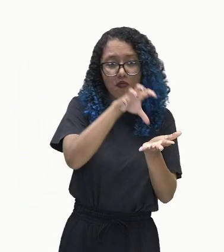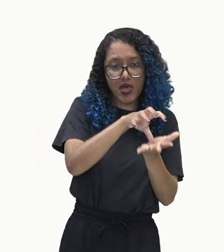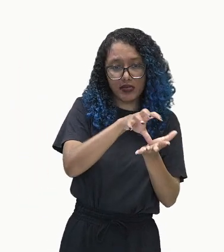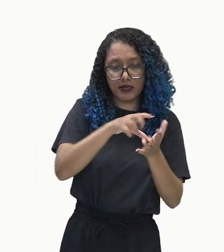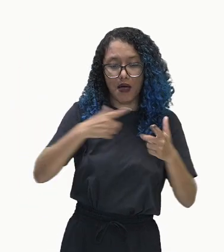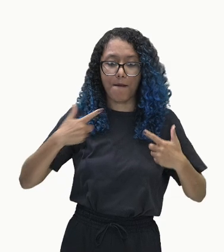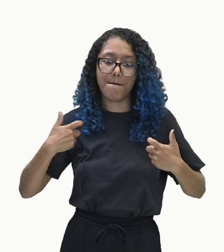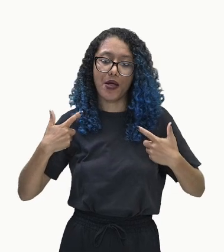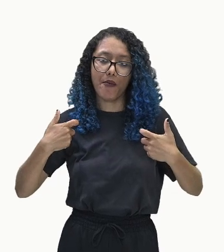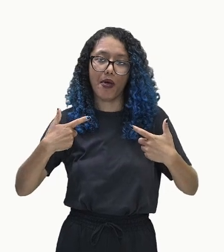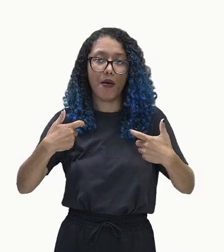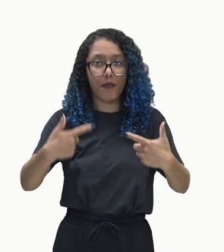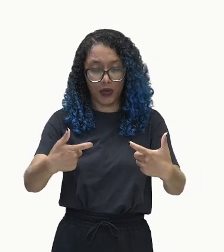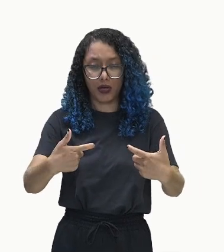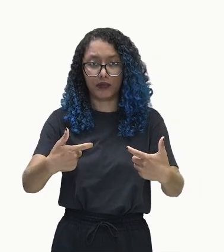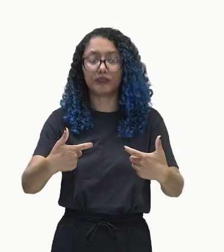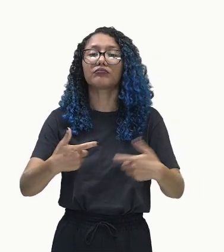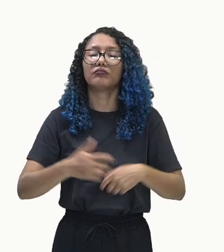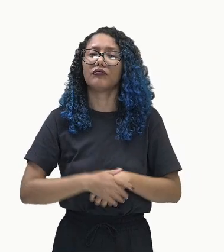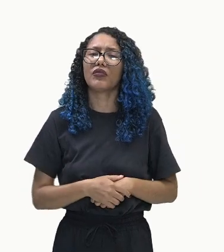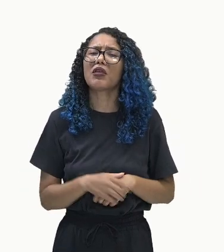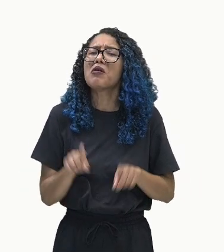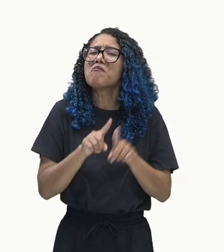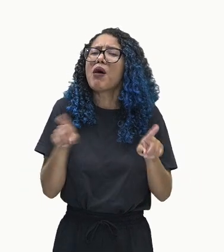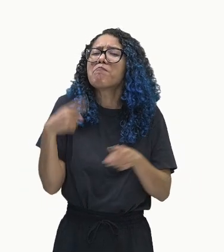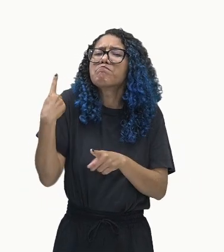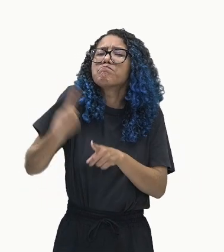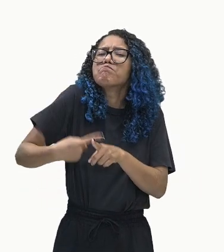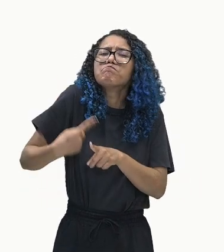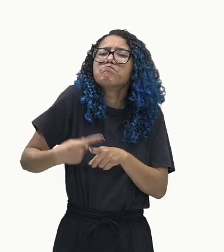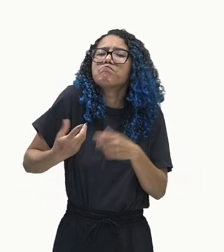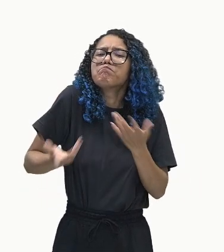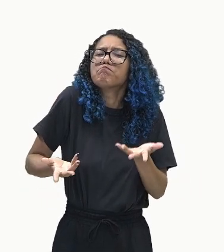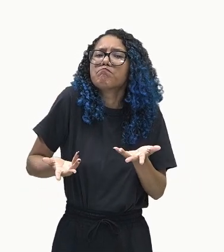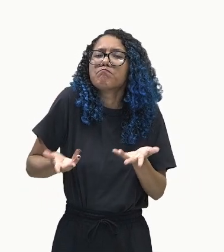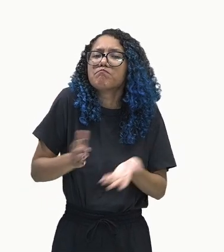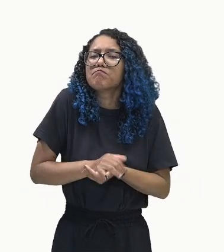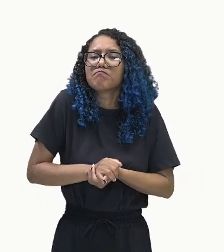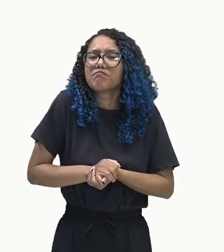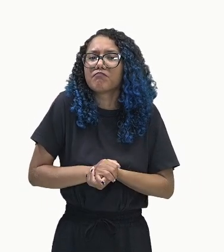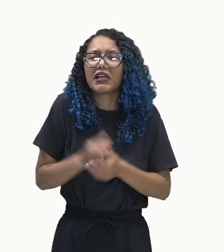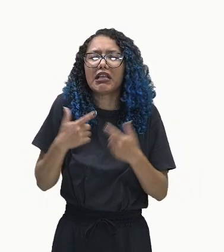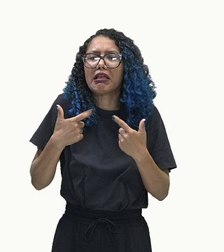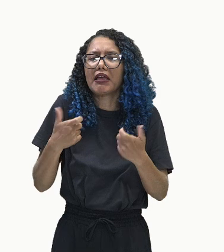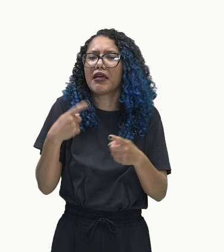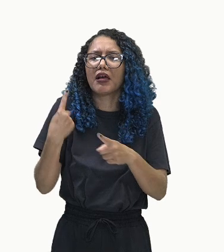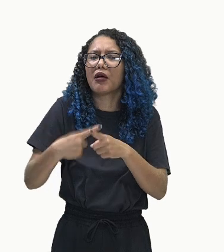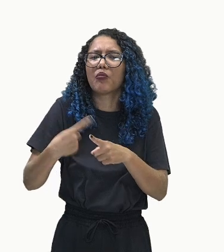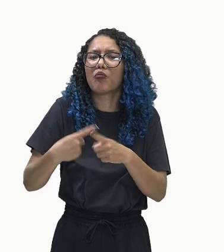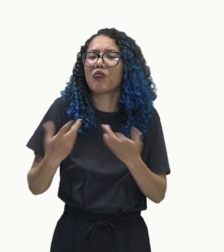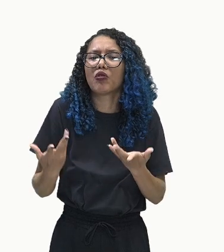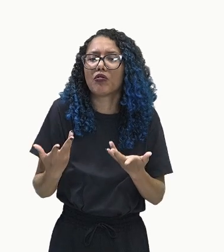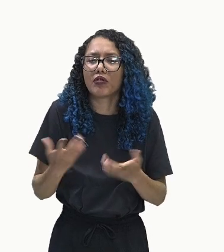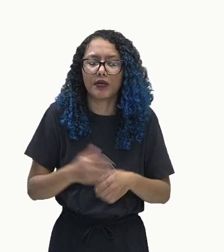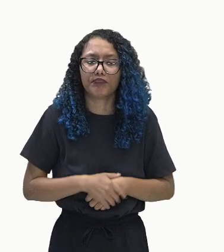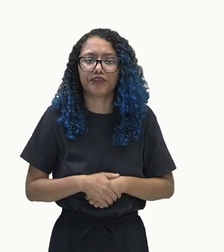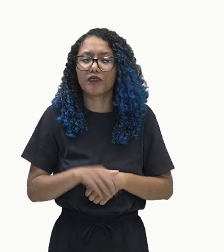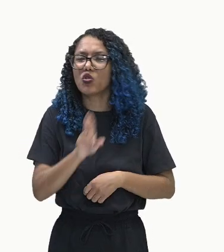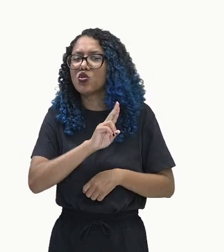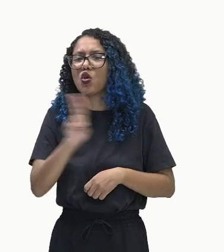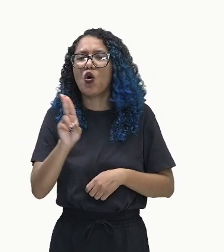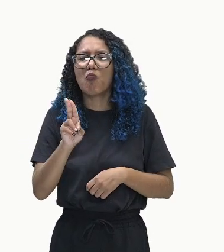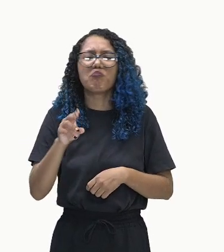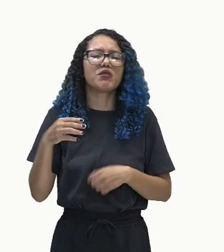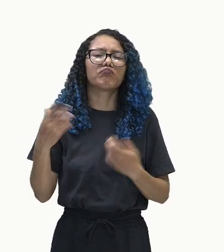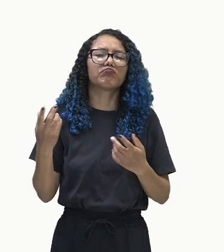que isso, professora? Vocês podem me perguntar. Porque era assim, então, que os gregos chamavam aí, né,